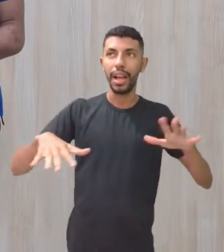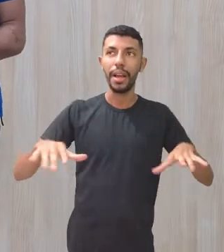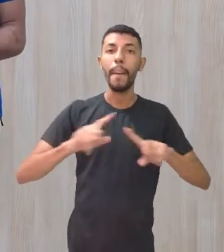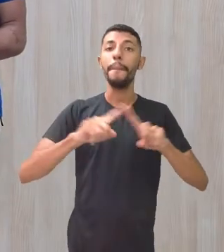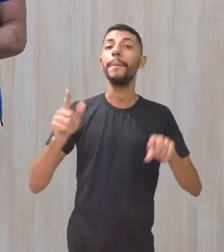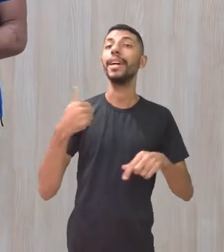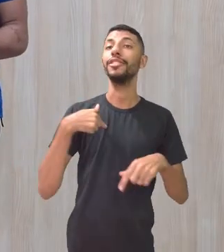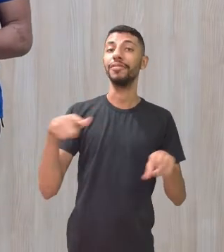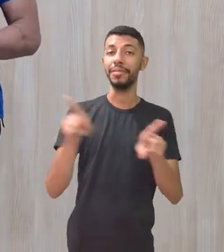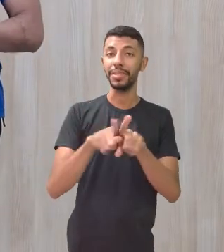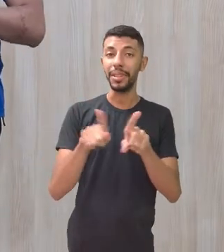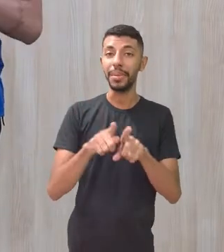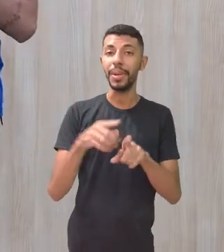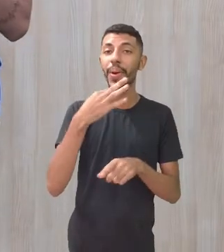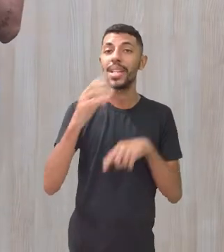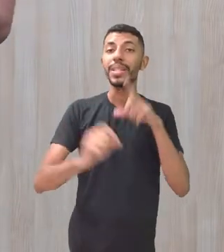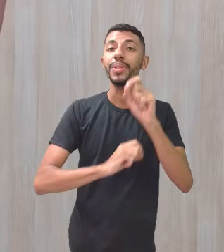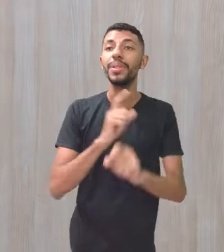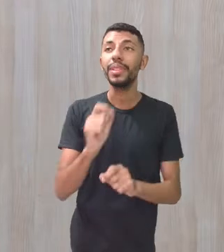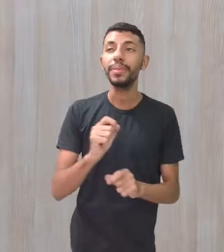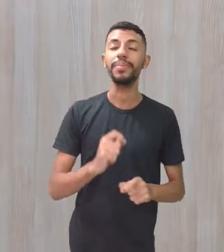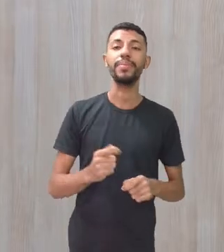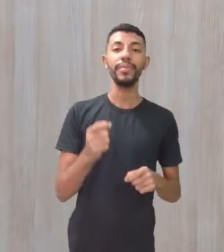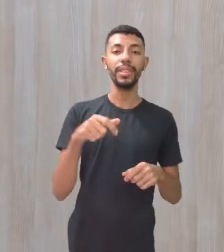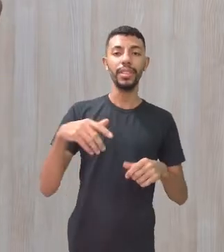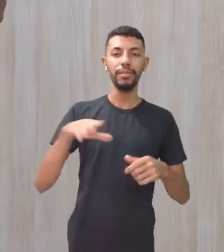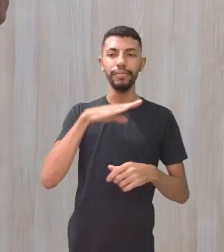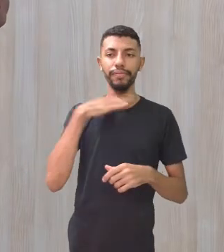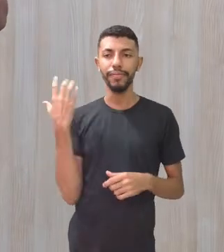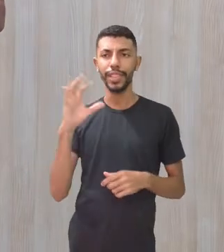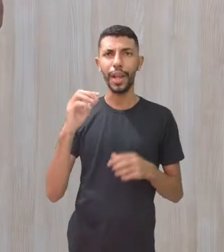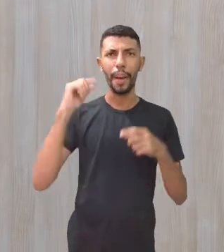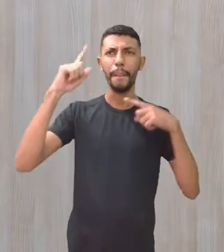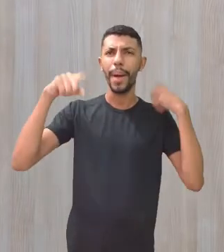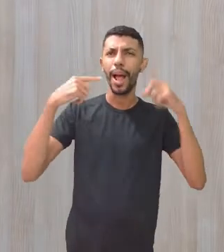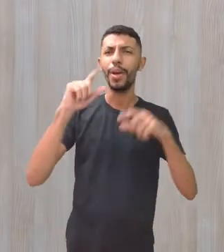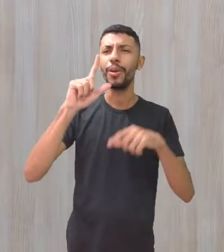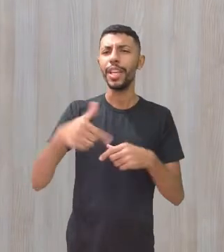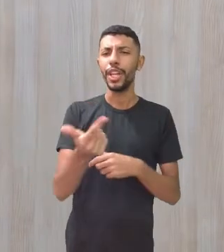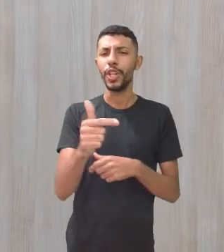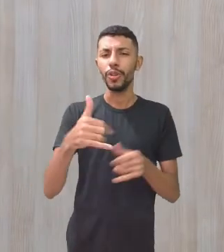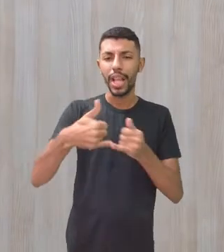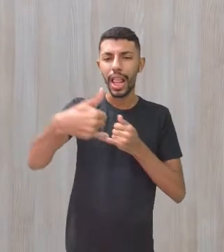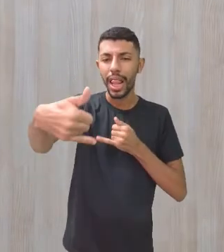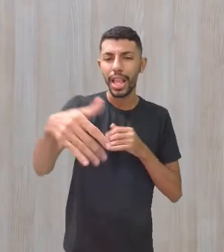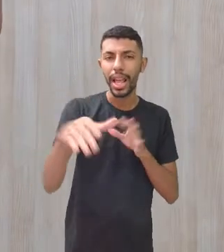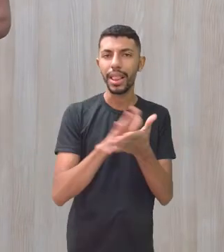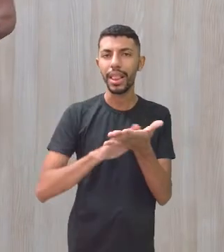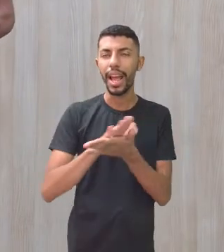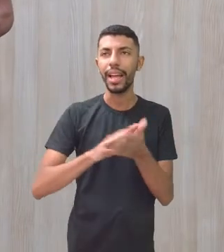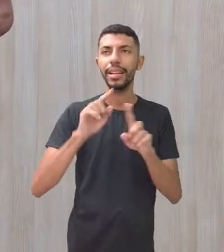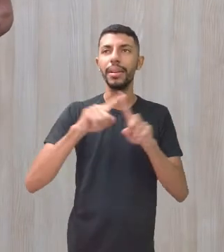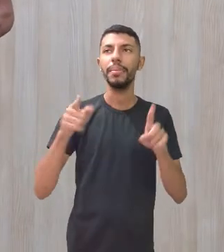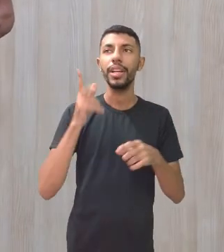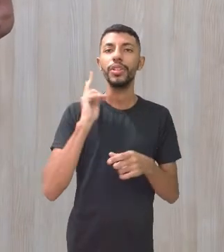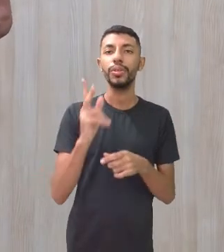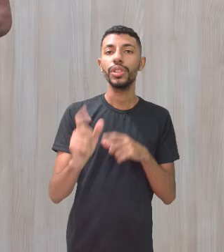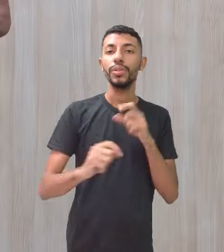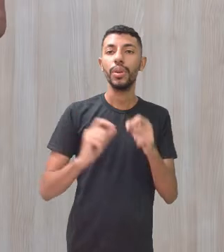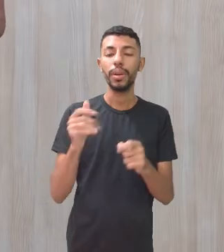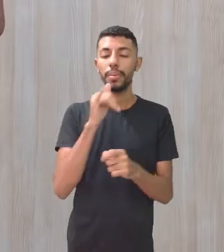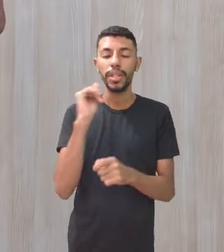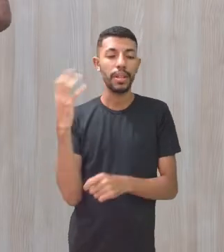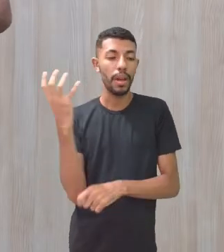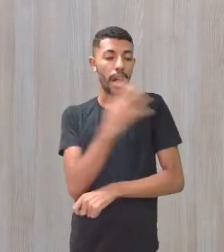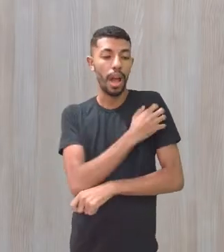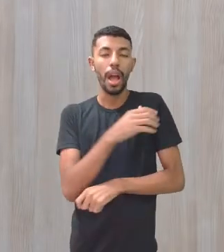nenhuma. Então, que é totalmente diferente, mas continua com a essência de que a bola bateu, você é queimado. Então vejam